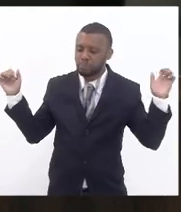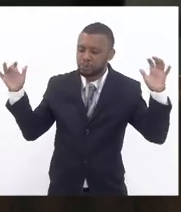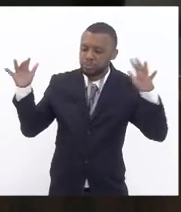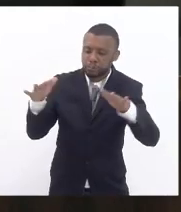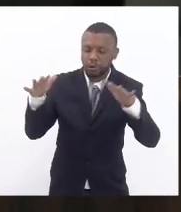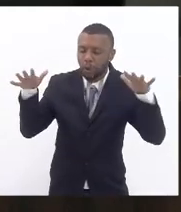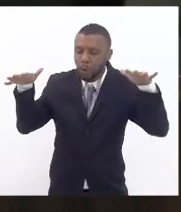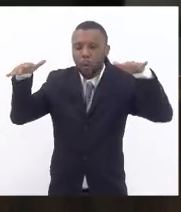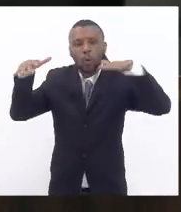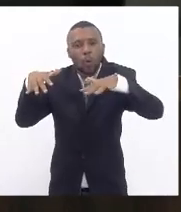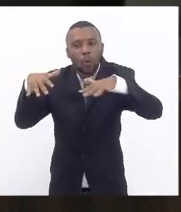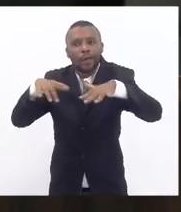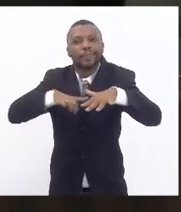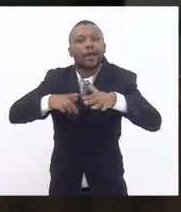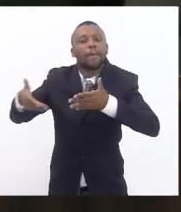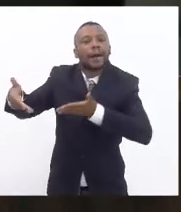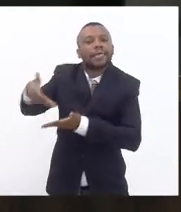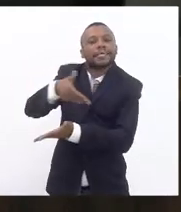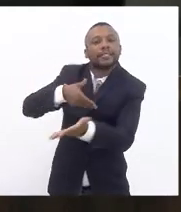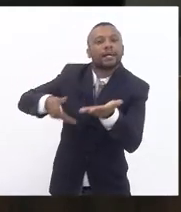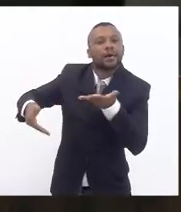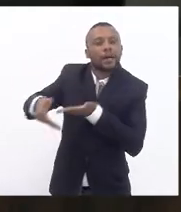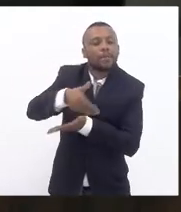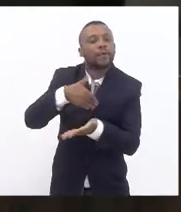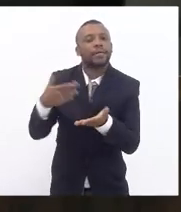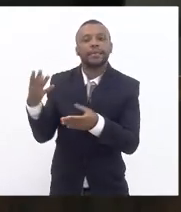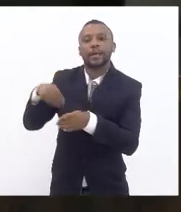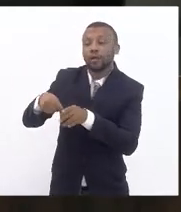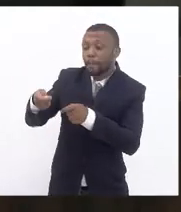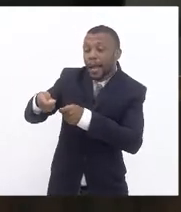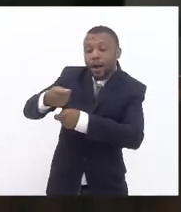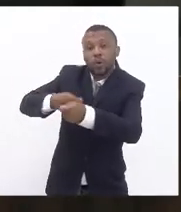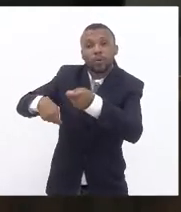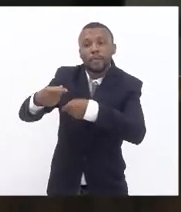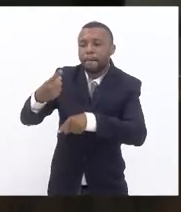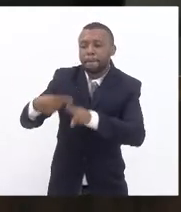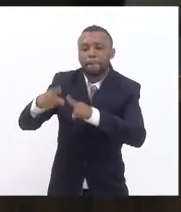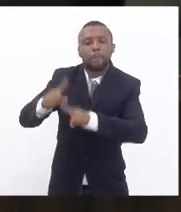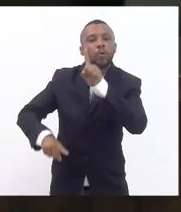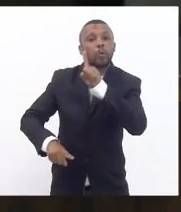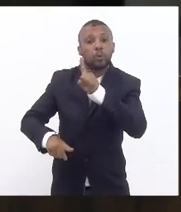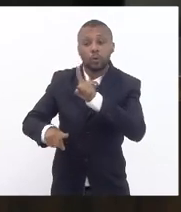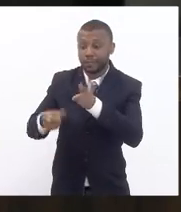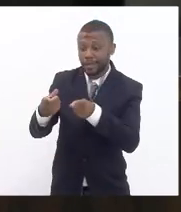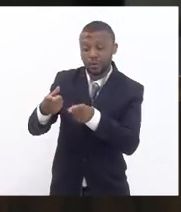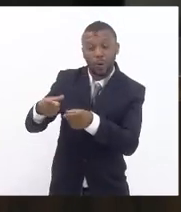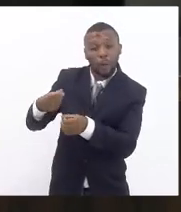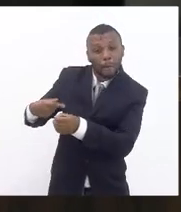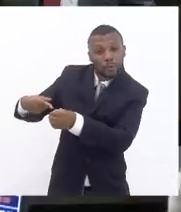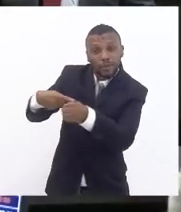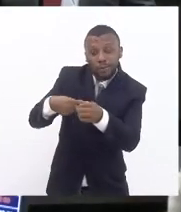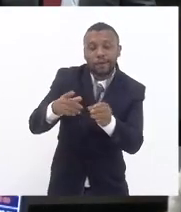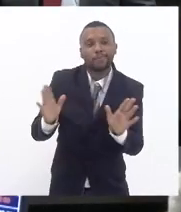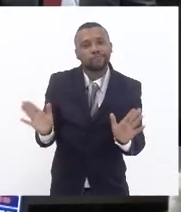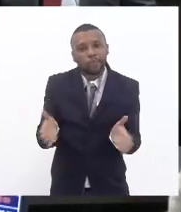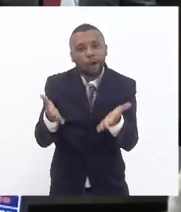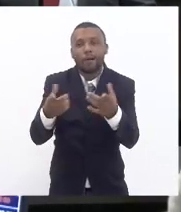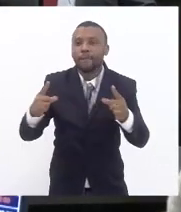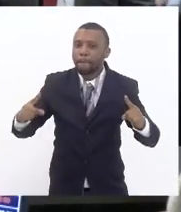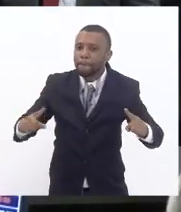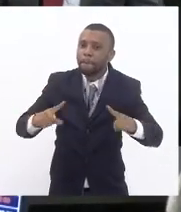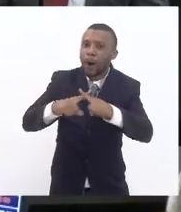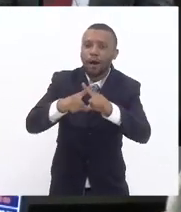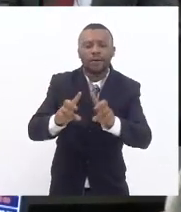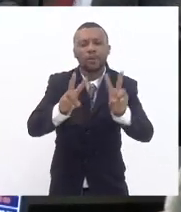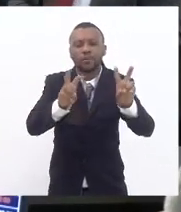assim, leva uma dinâmica à economia da cidade, sendo a cidade que mais promove provas em relações de